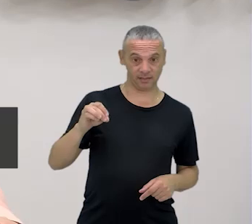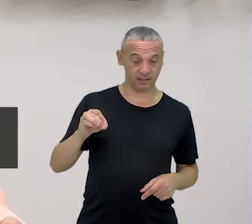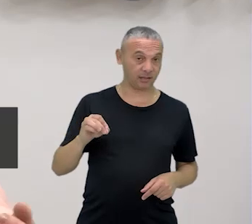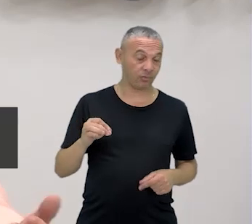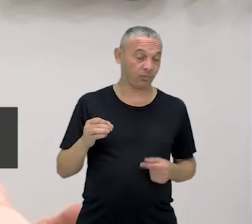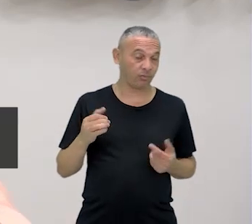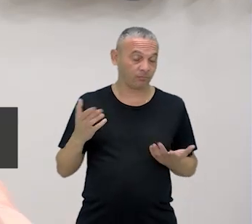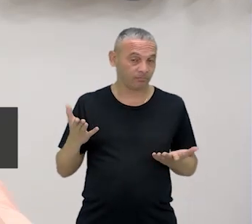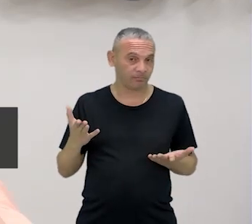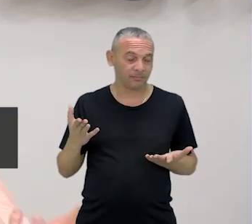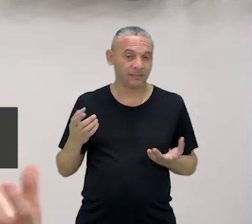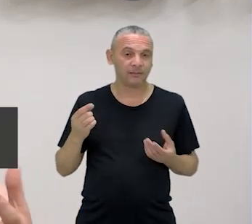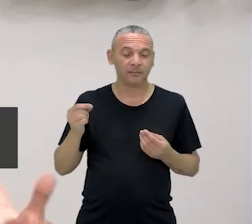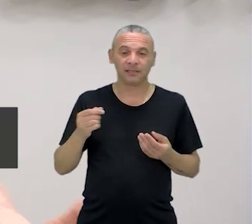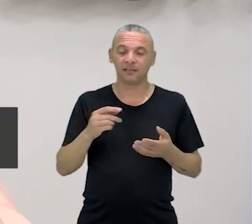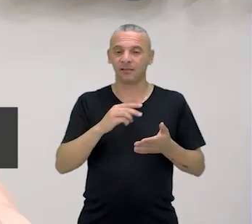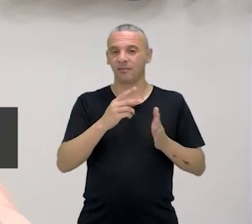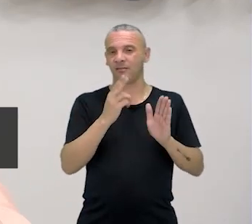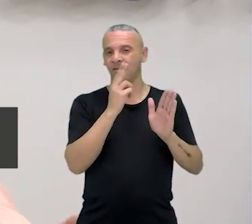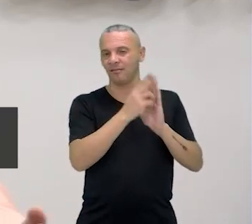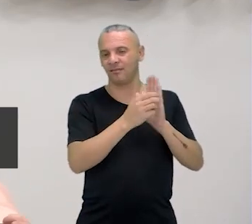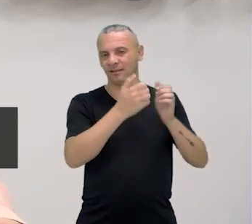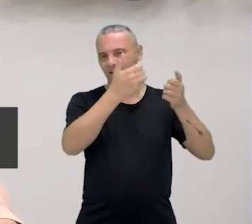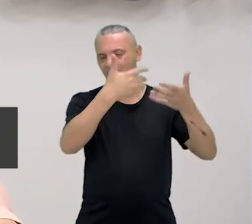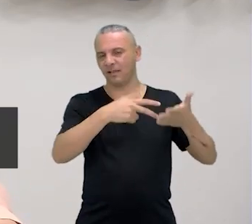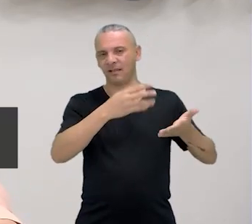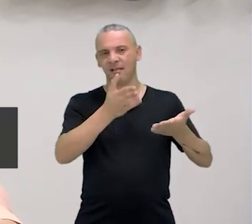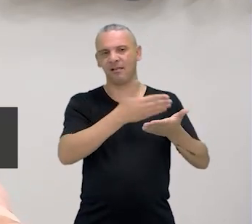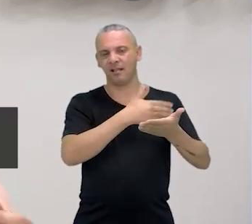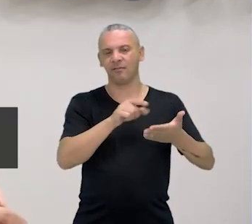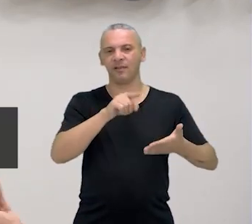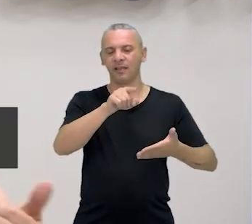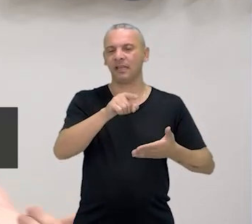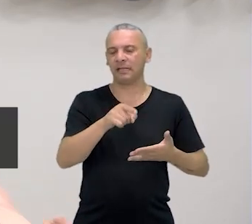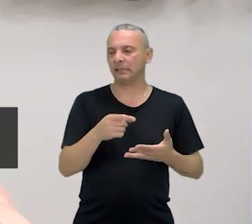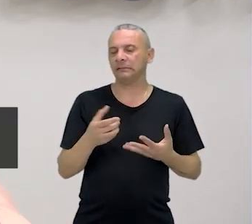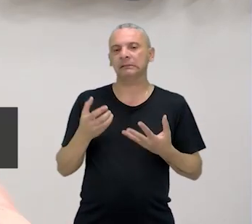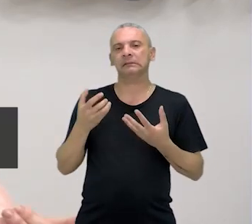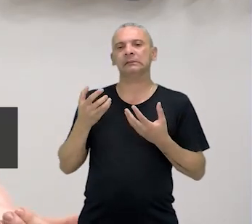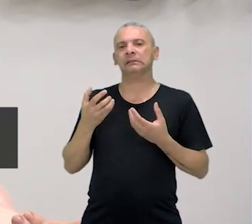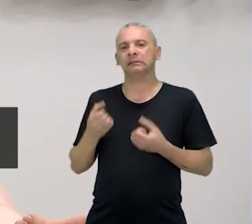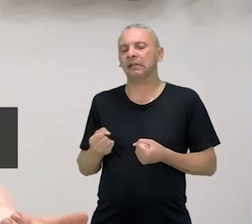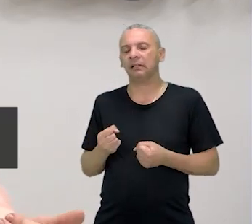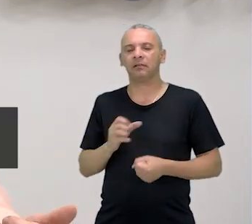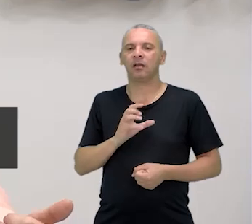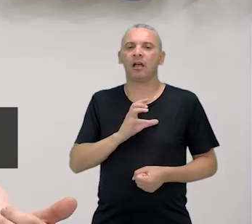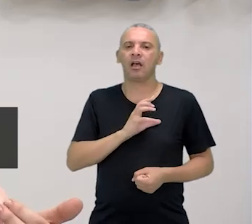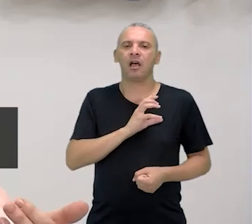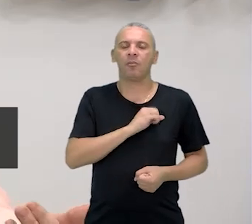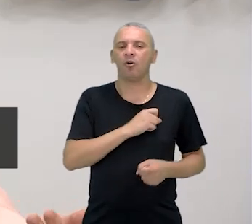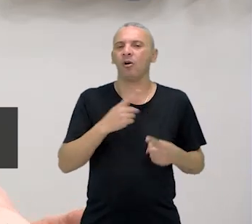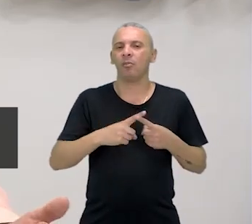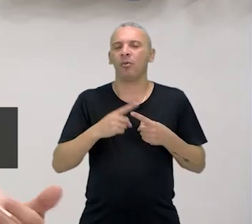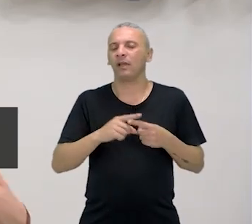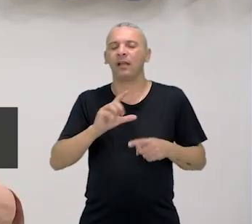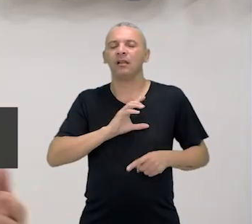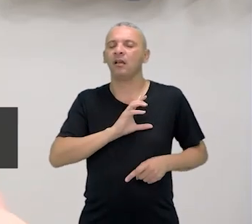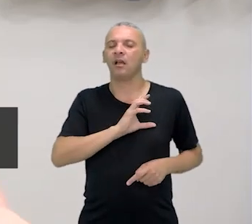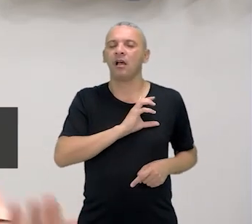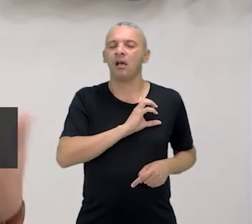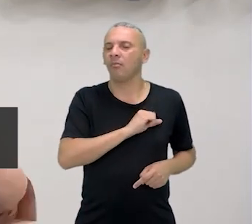Só que a obra me traz muito claro que ele também se rendeu a um valor maior, que é o amor. No fundo, ele amava a Aurélia. Pelo menos